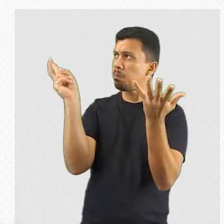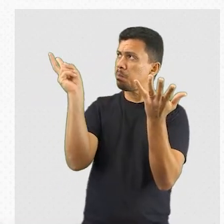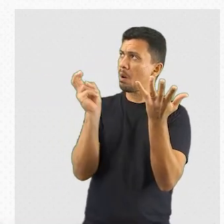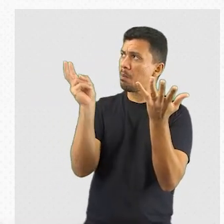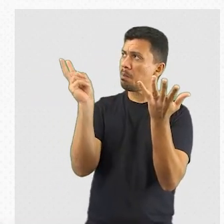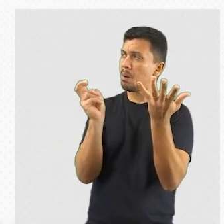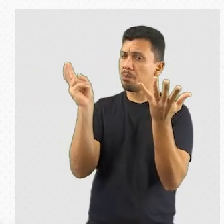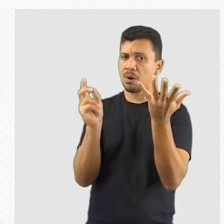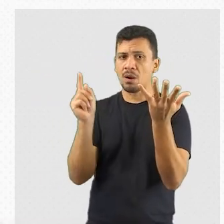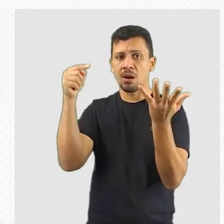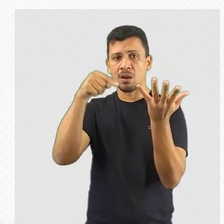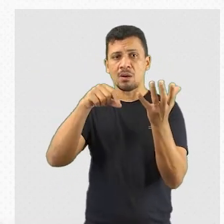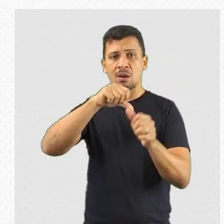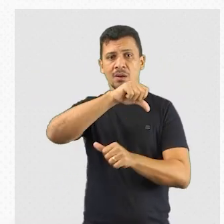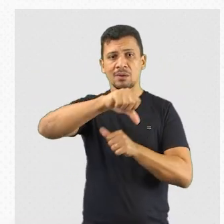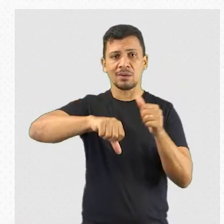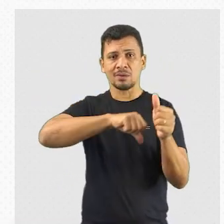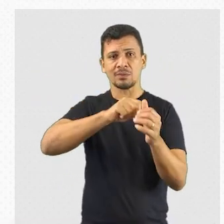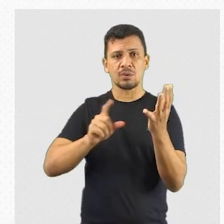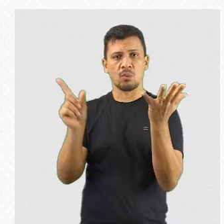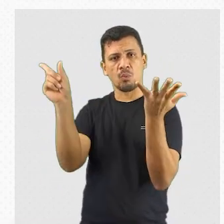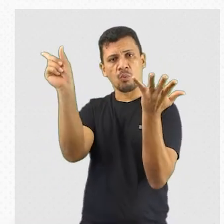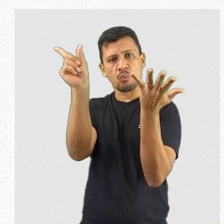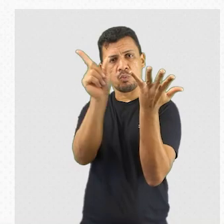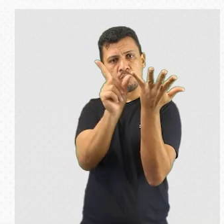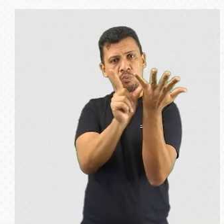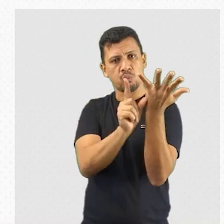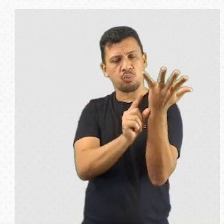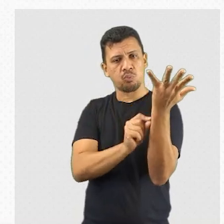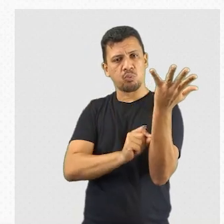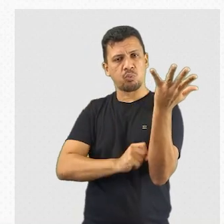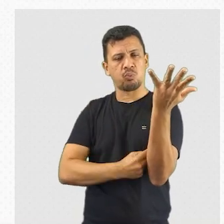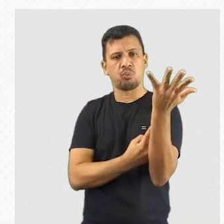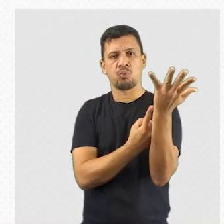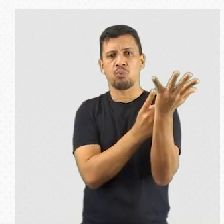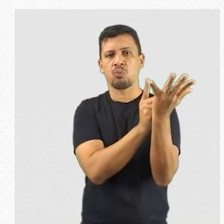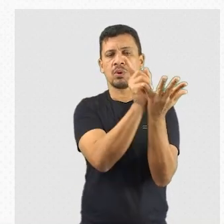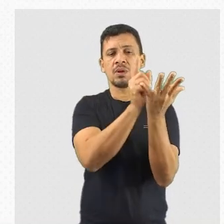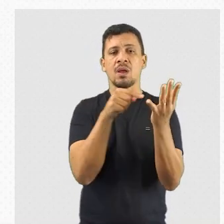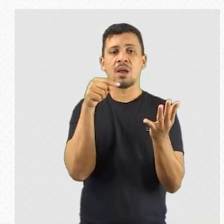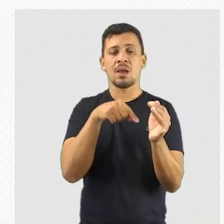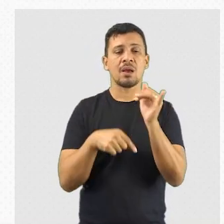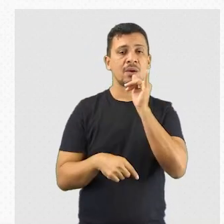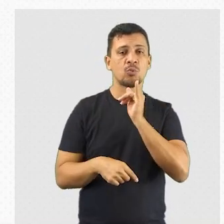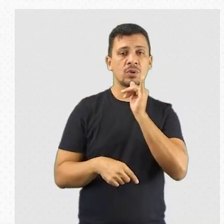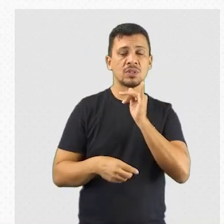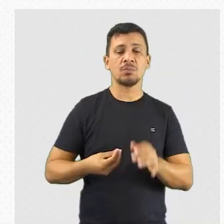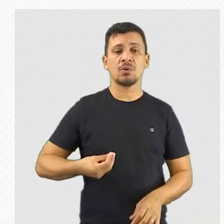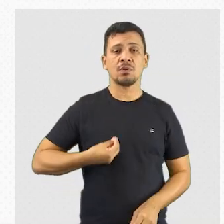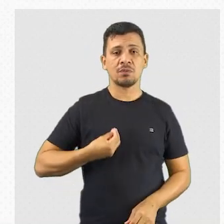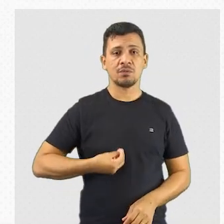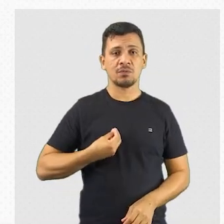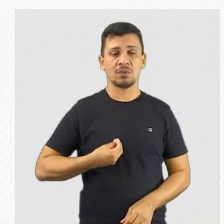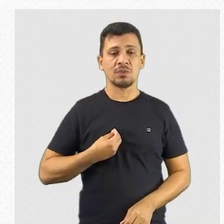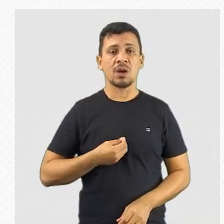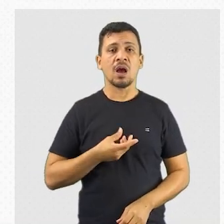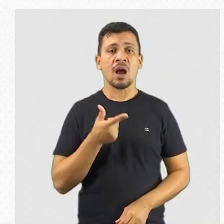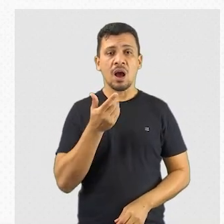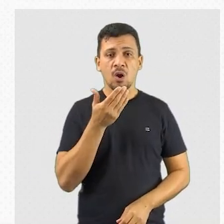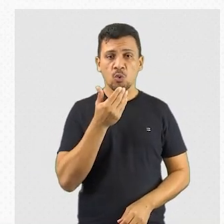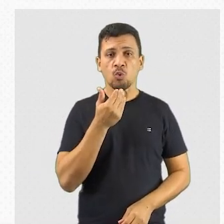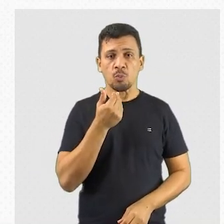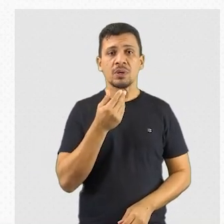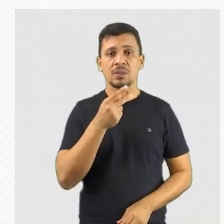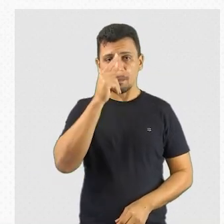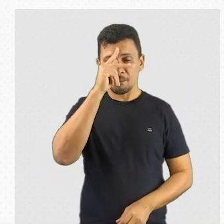realizando assim um processo de fotossíntese, porque as plantas, né, é um exemplo de seres vivos que são autótrofos, né?